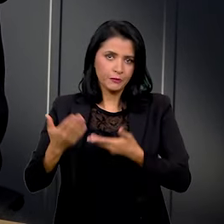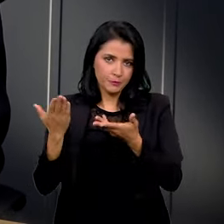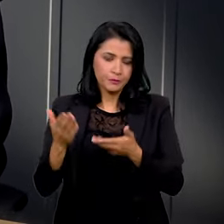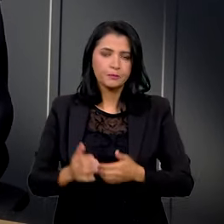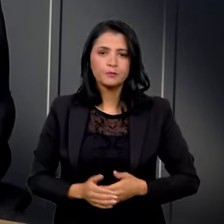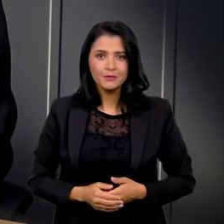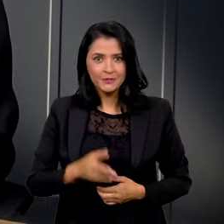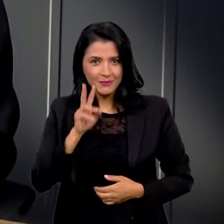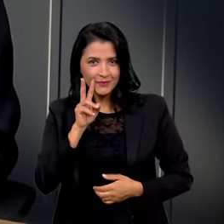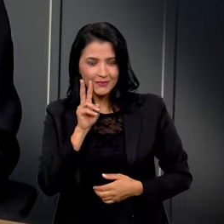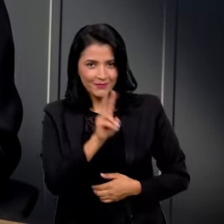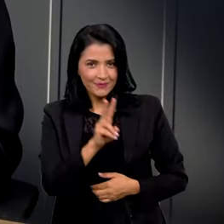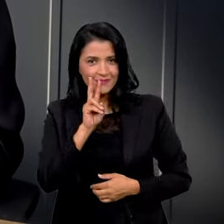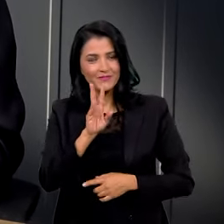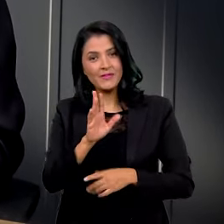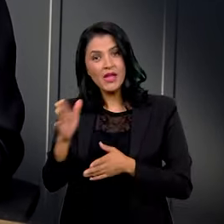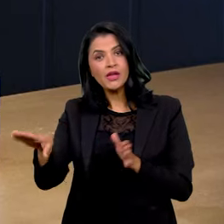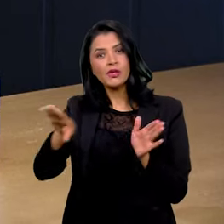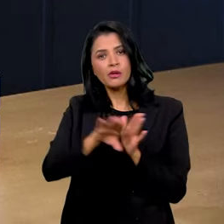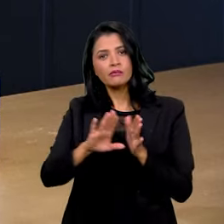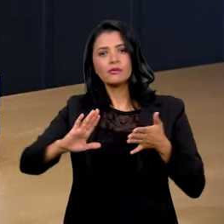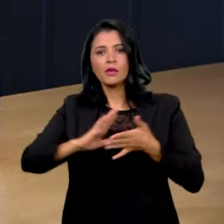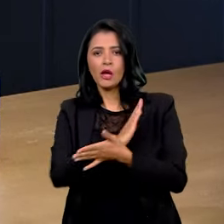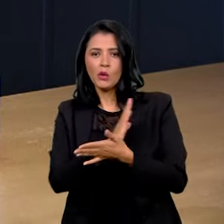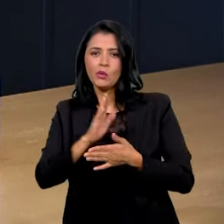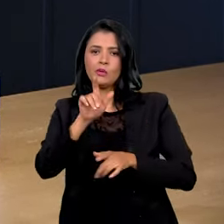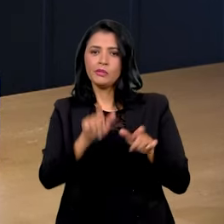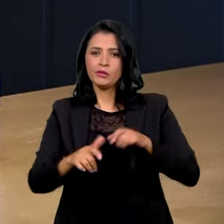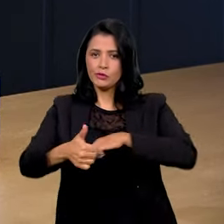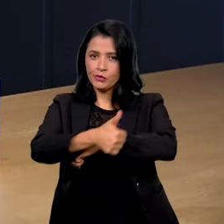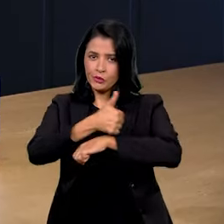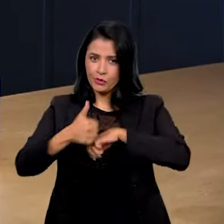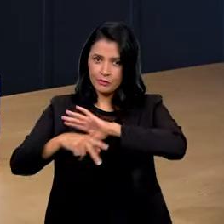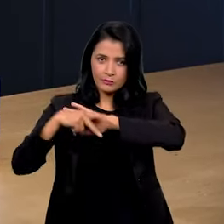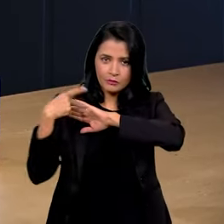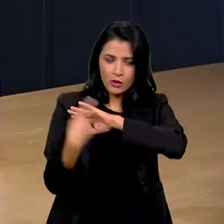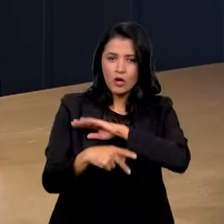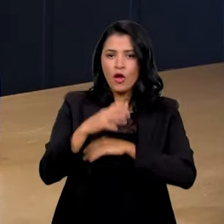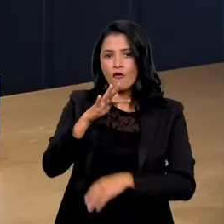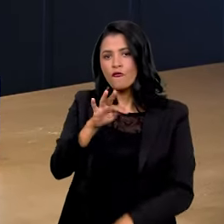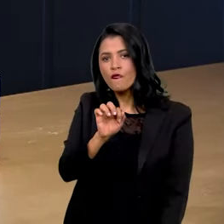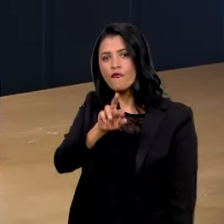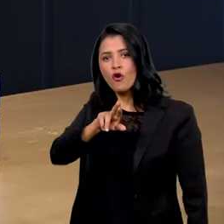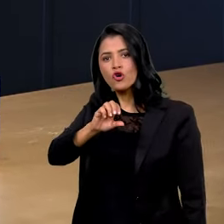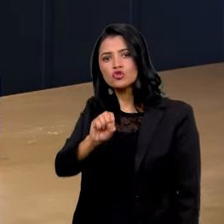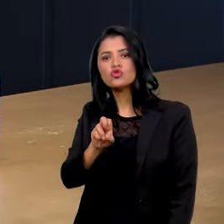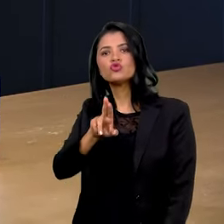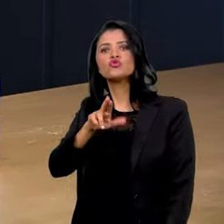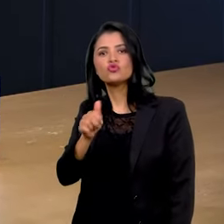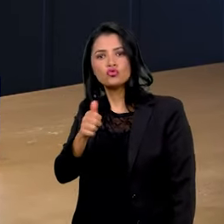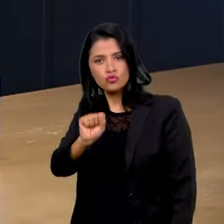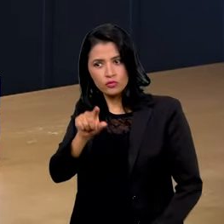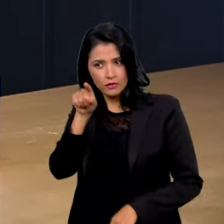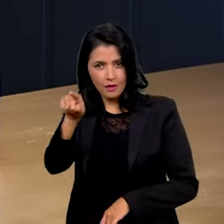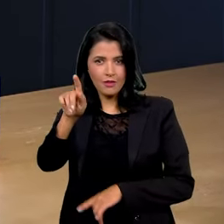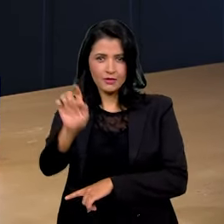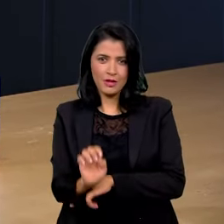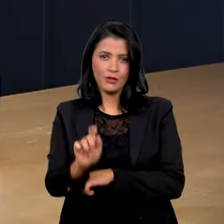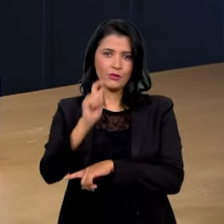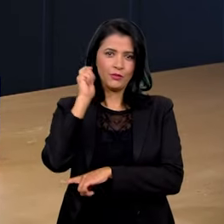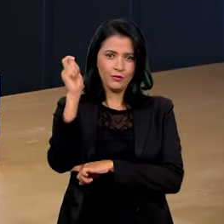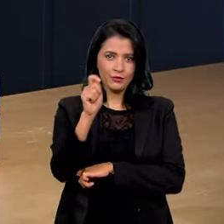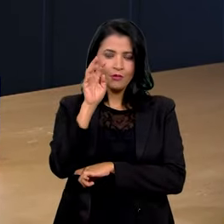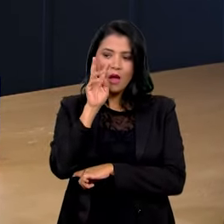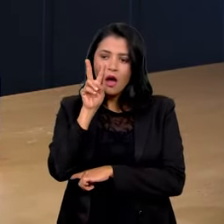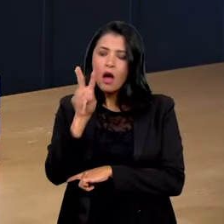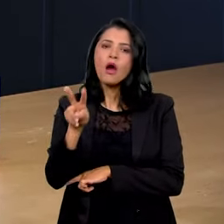bem nós vamos assistir agora A chegada de alguns profissionais dos do forsas da forsas até o Estado do Rio Grande